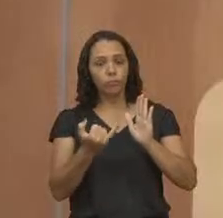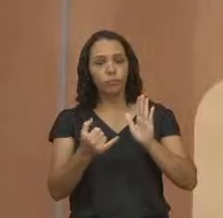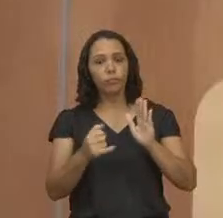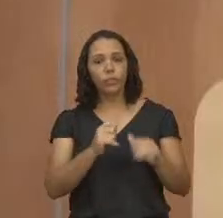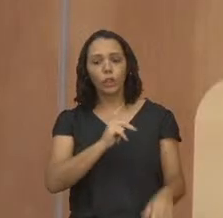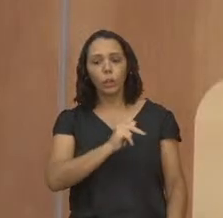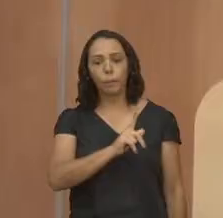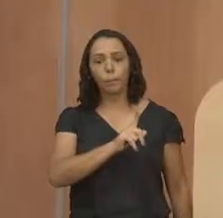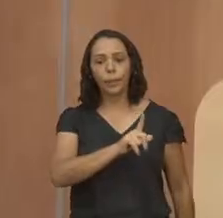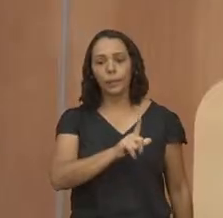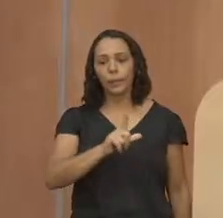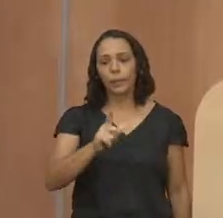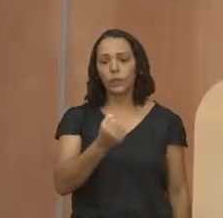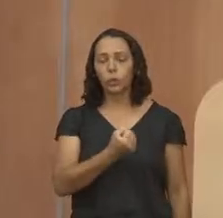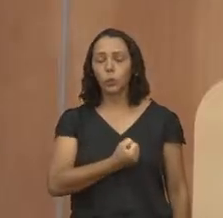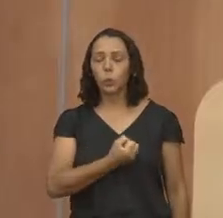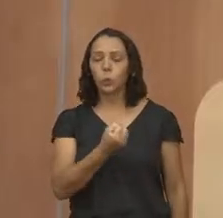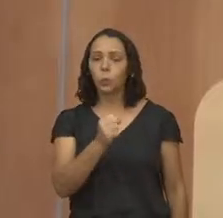PLL